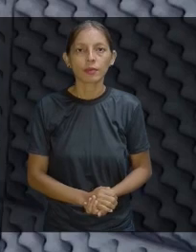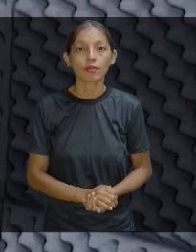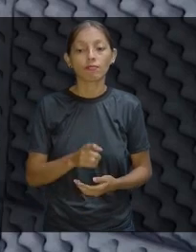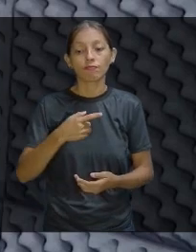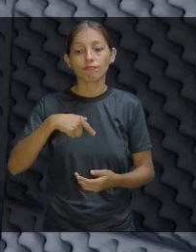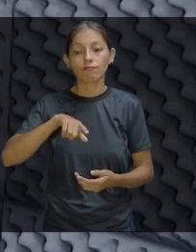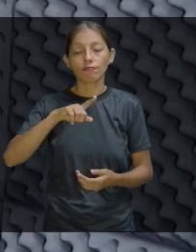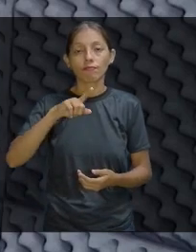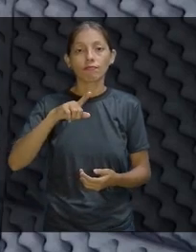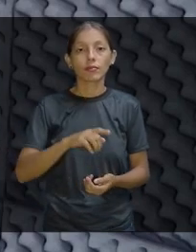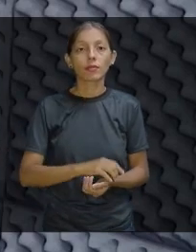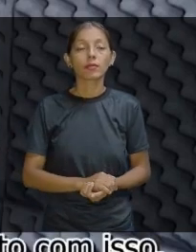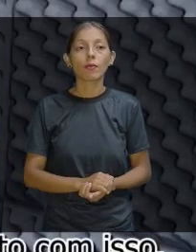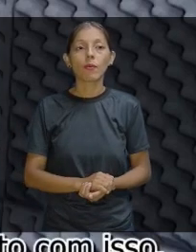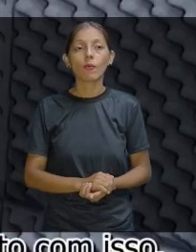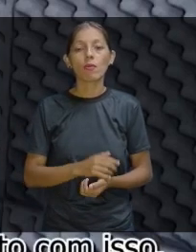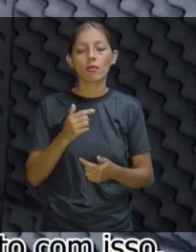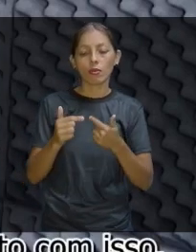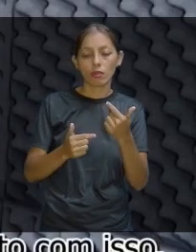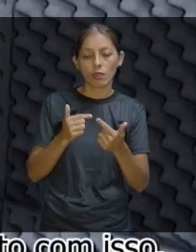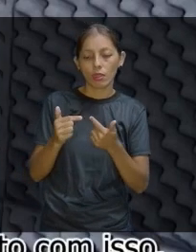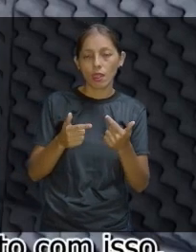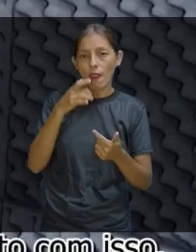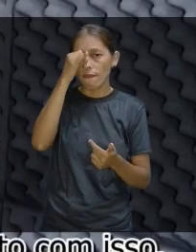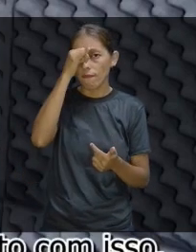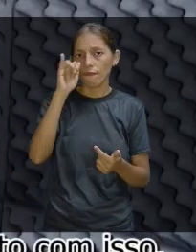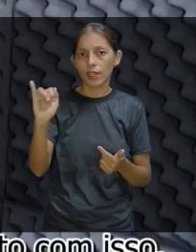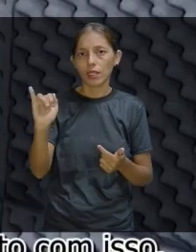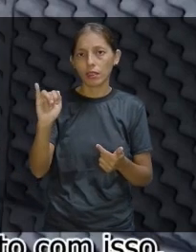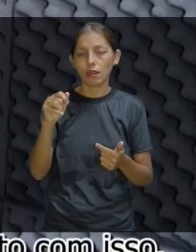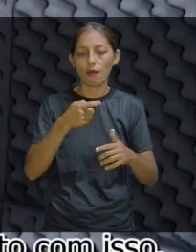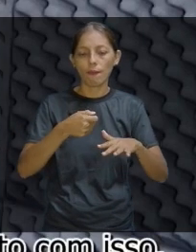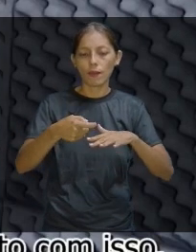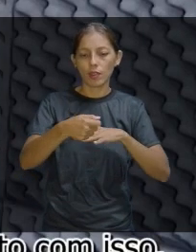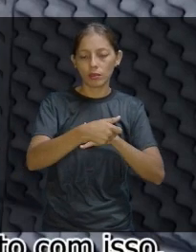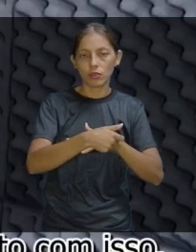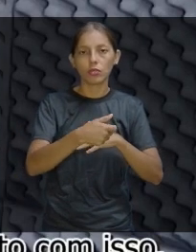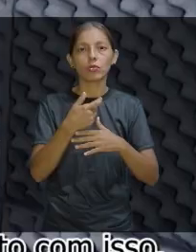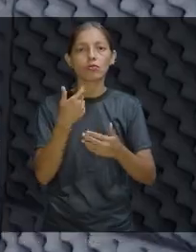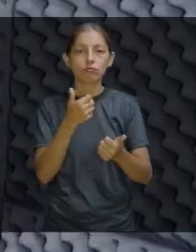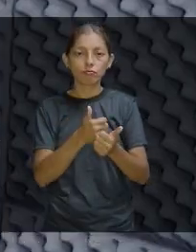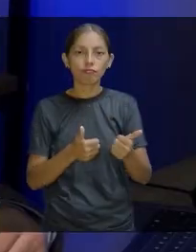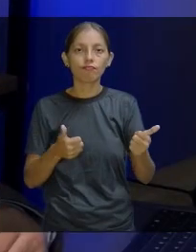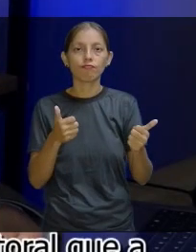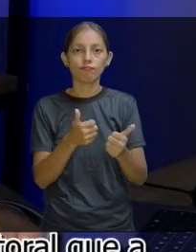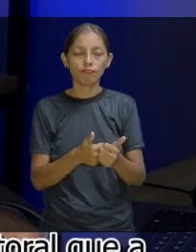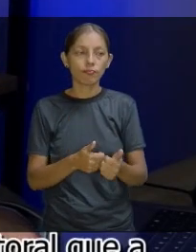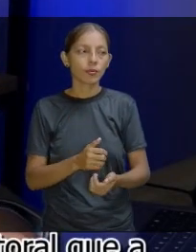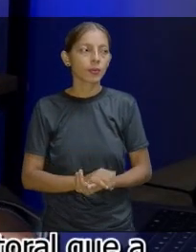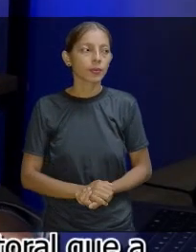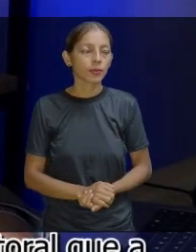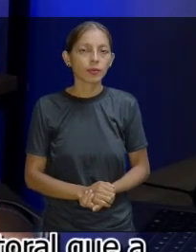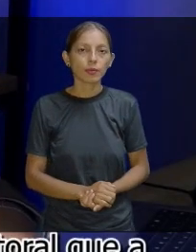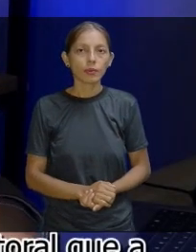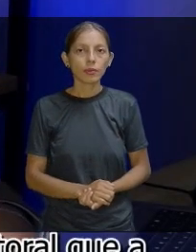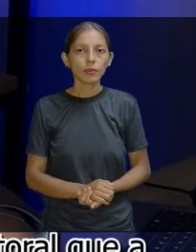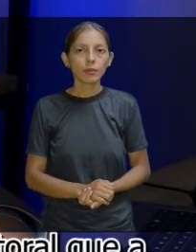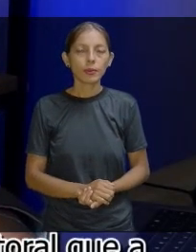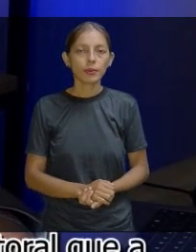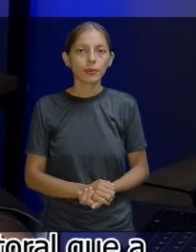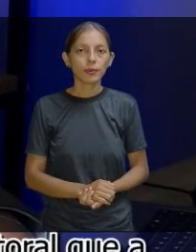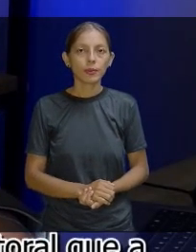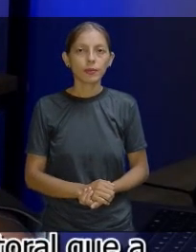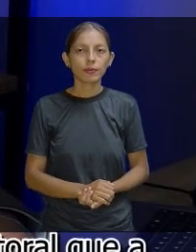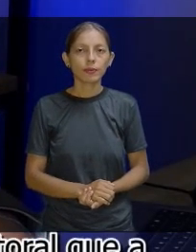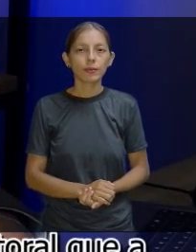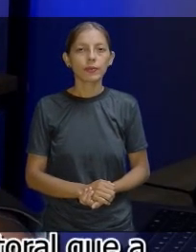notícia falsa seja divulgada. E as empresas de tecnologia têm como nos ajudar e eu conto com isso. Doutora Wanderley, quais são os segredos da Justiça